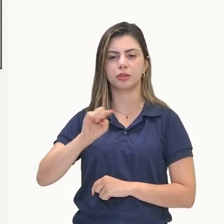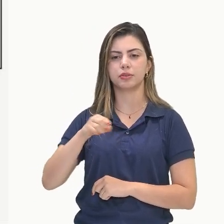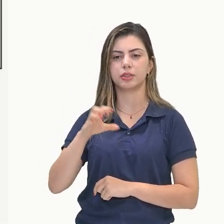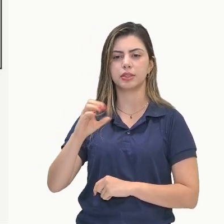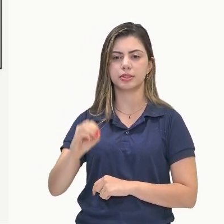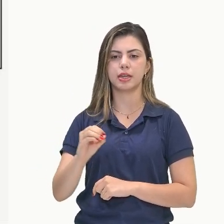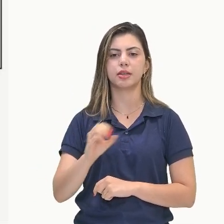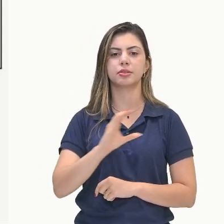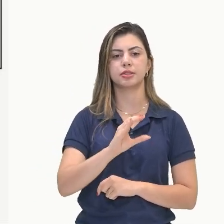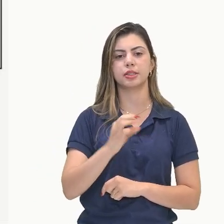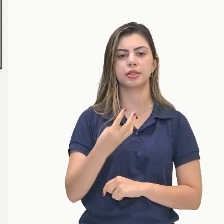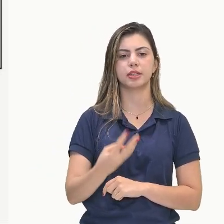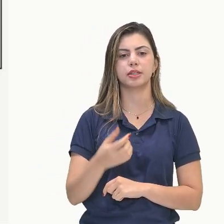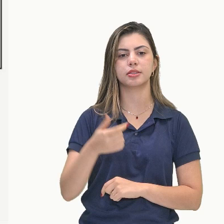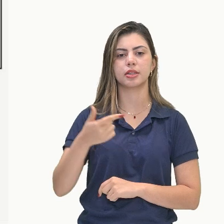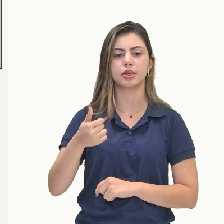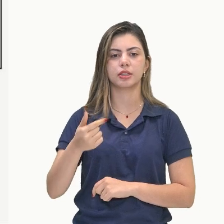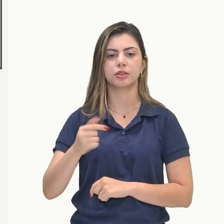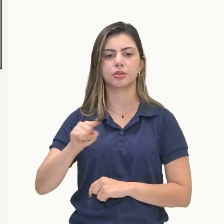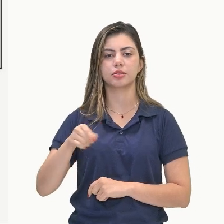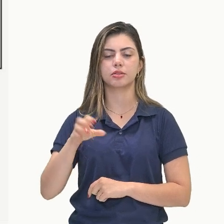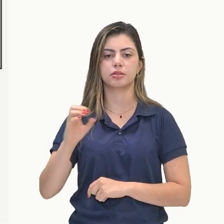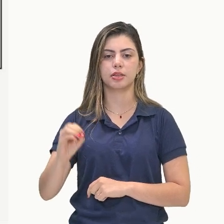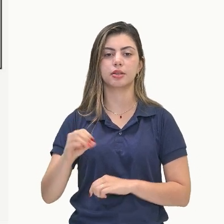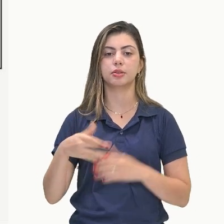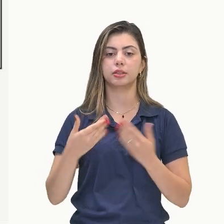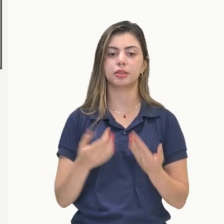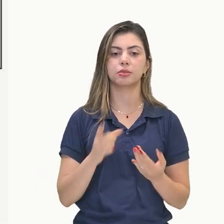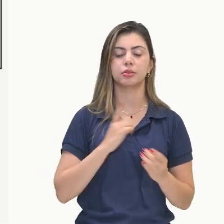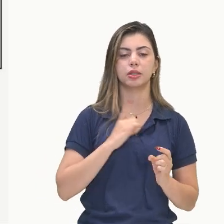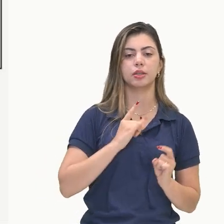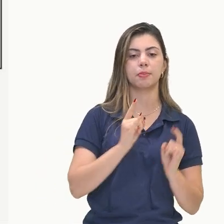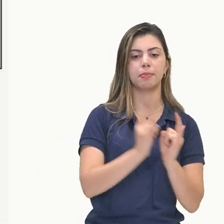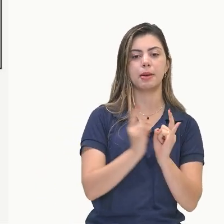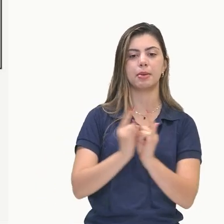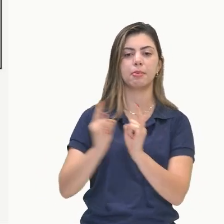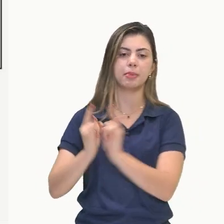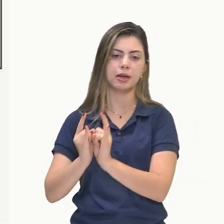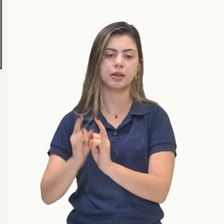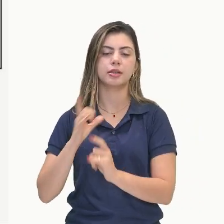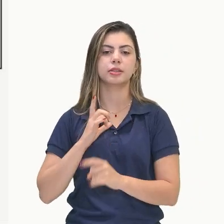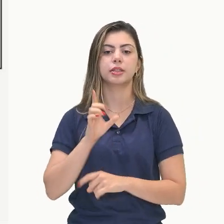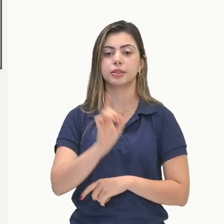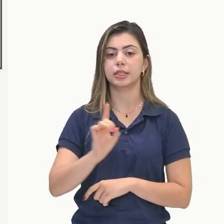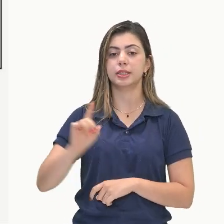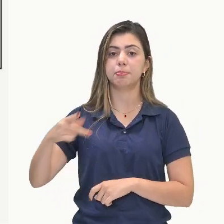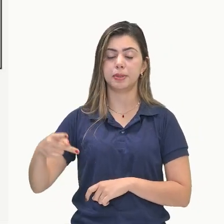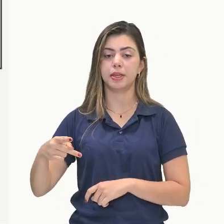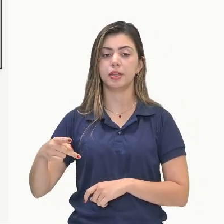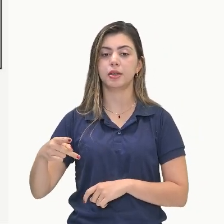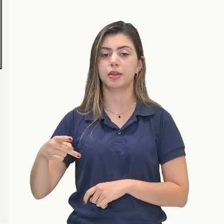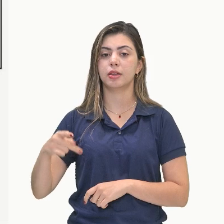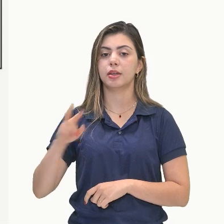Os capacitores estão ligados a uma diferença de potencial de 12 volts,